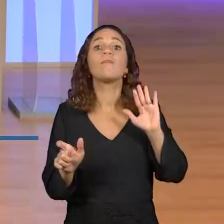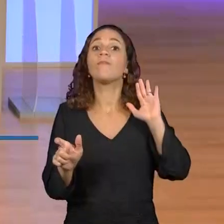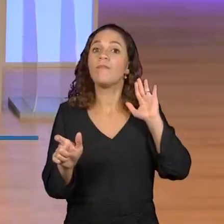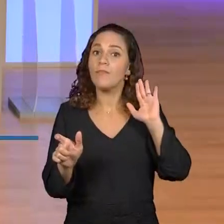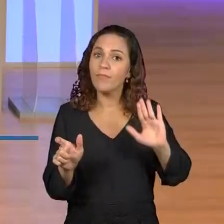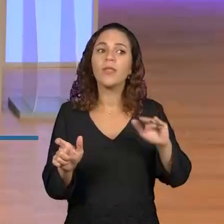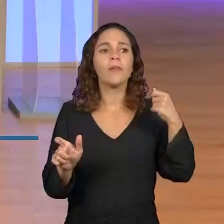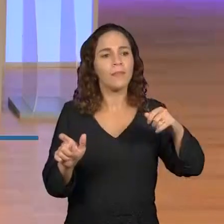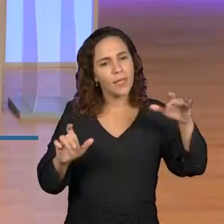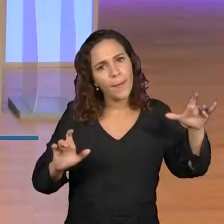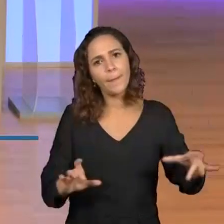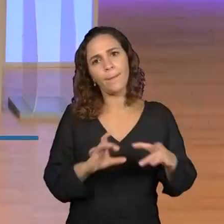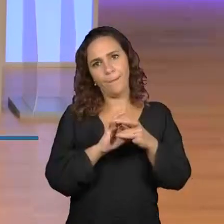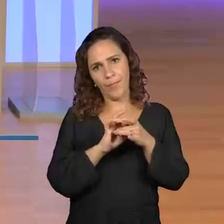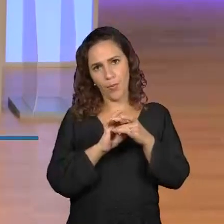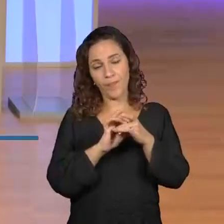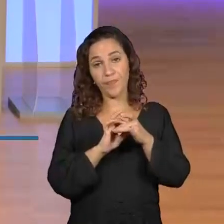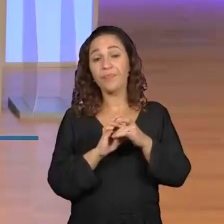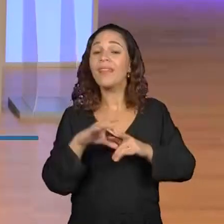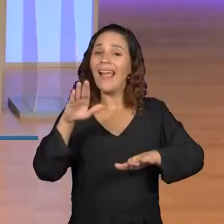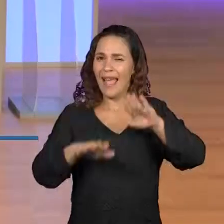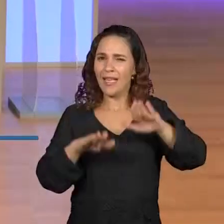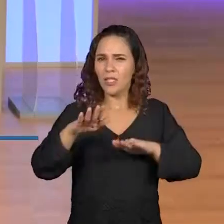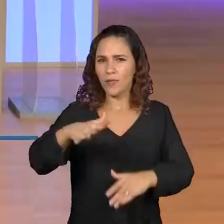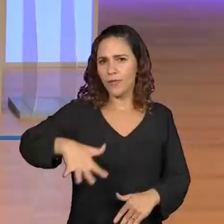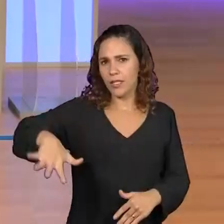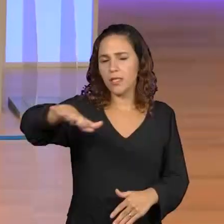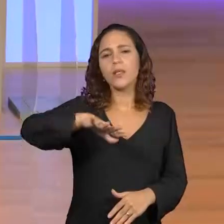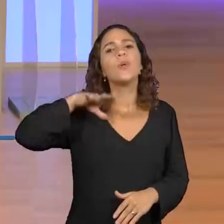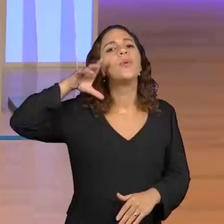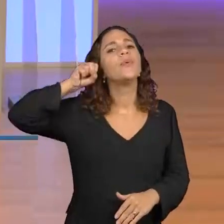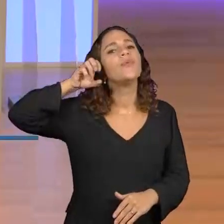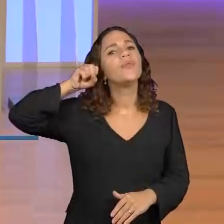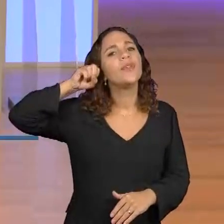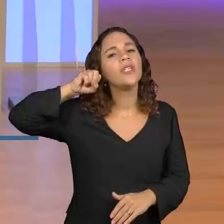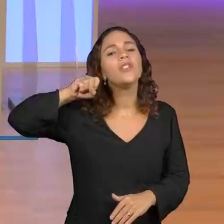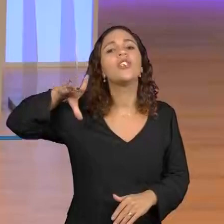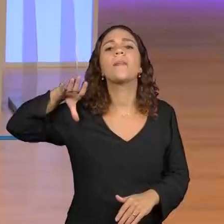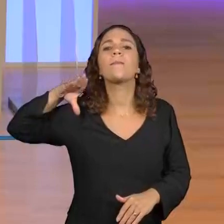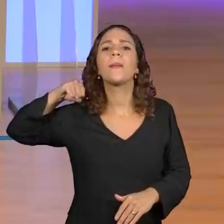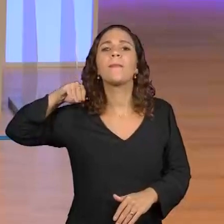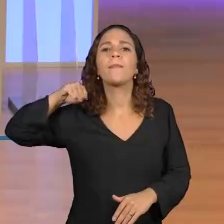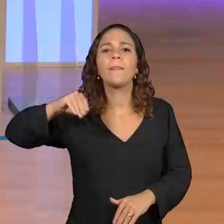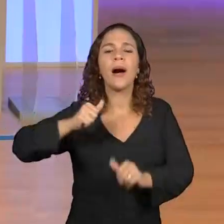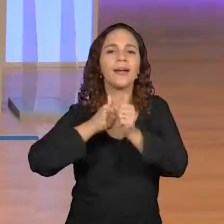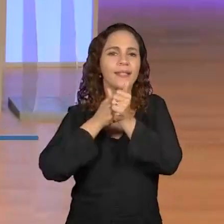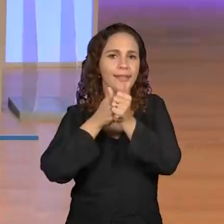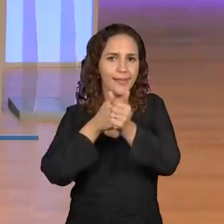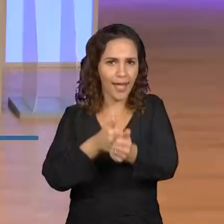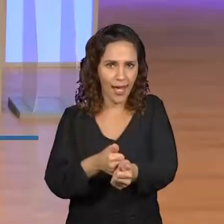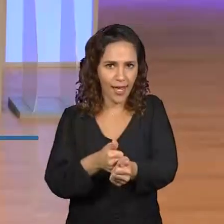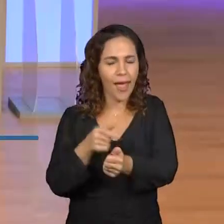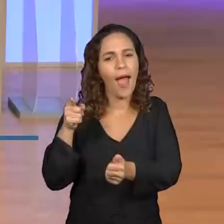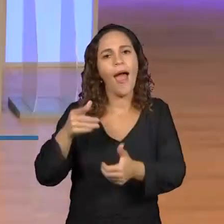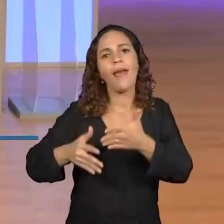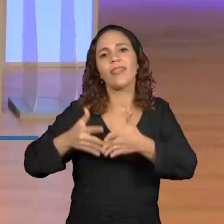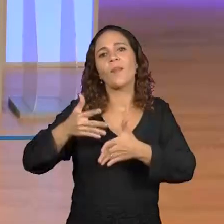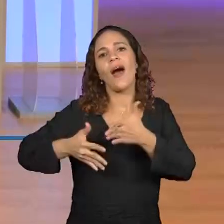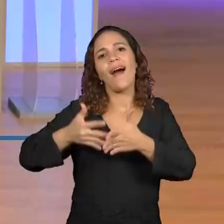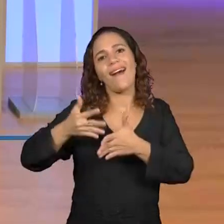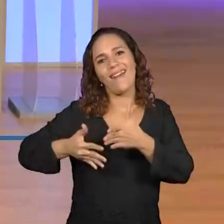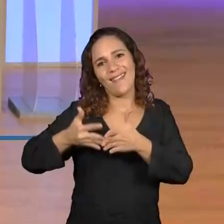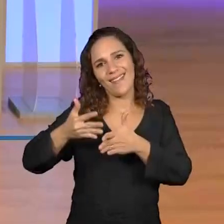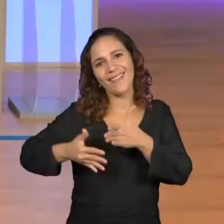possa ler e entender, então precisamos escrevê-lo e depois fazer uma coisa muito importante, que a galerinha aí do terceiro ano ainda não